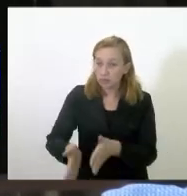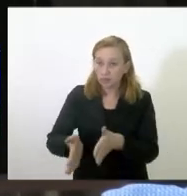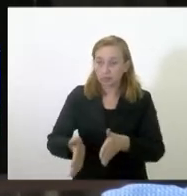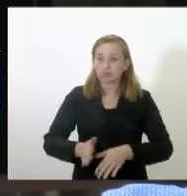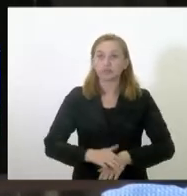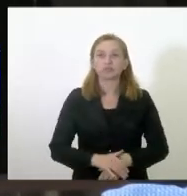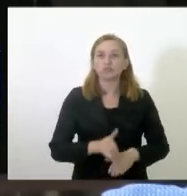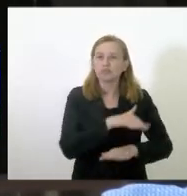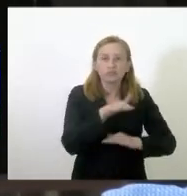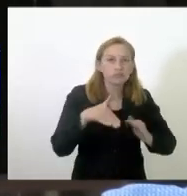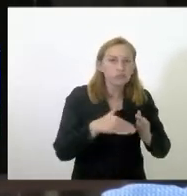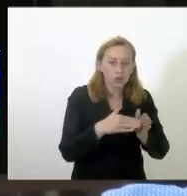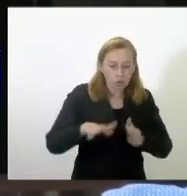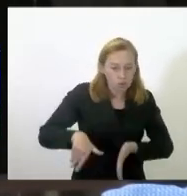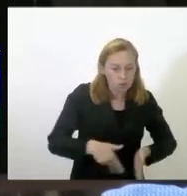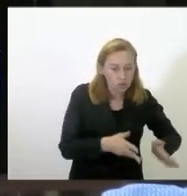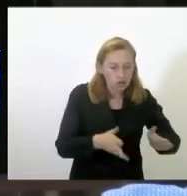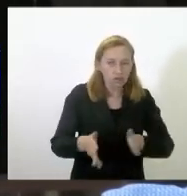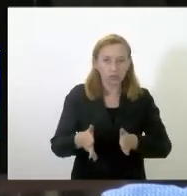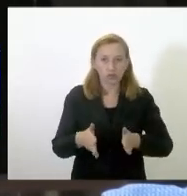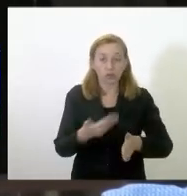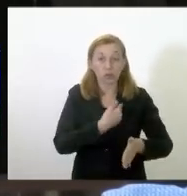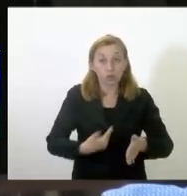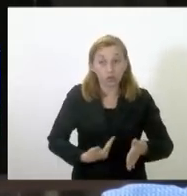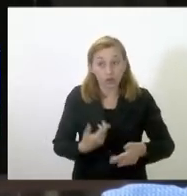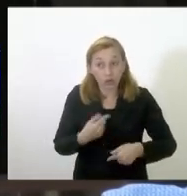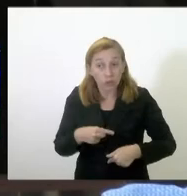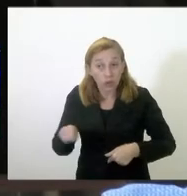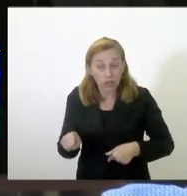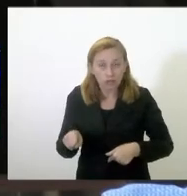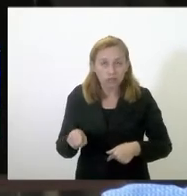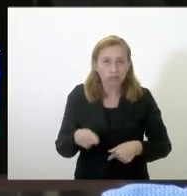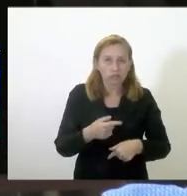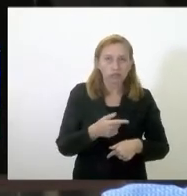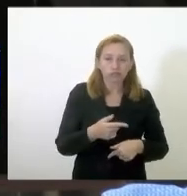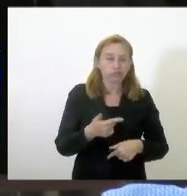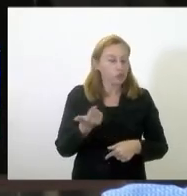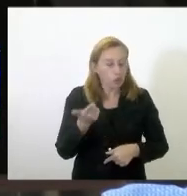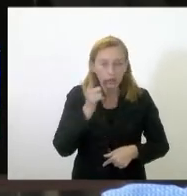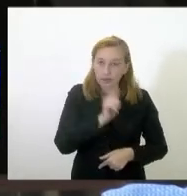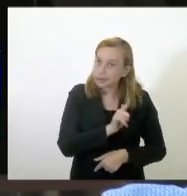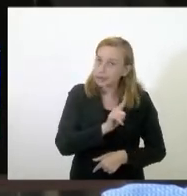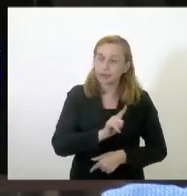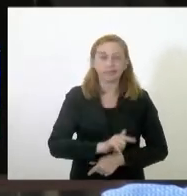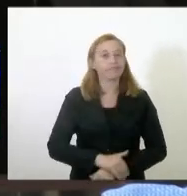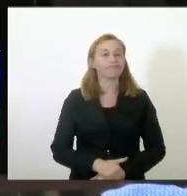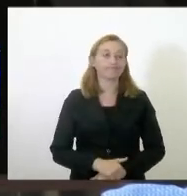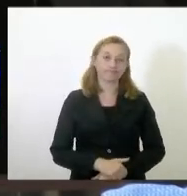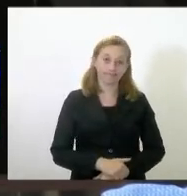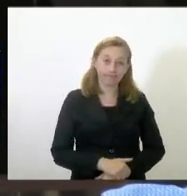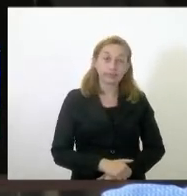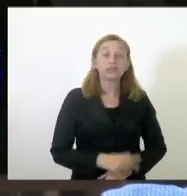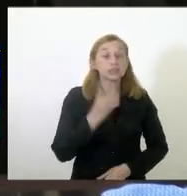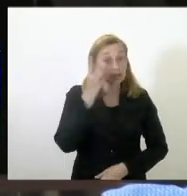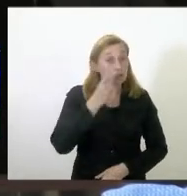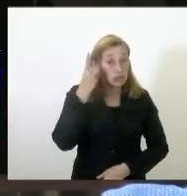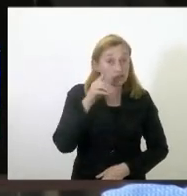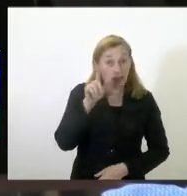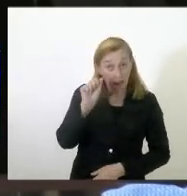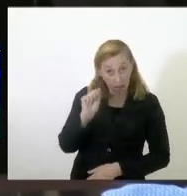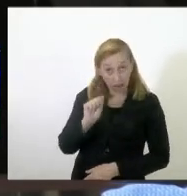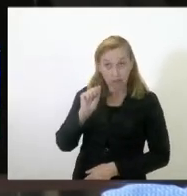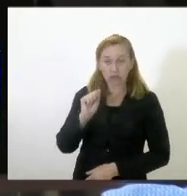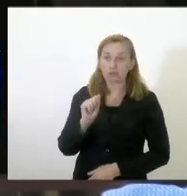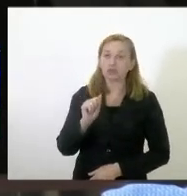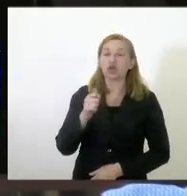todos os caminhos que ele tomar não darão certo. Deputada Alana, a